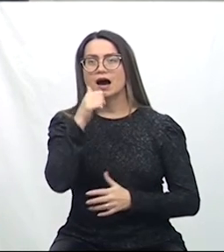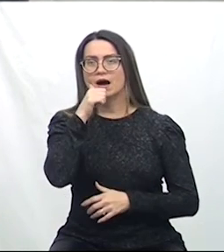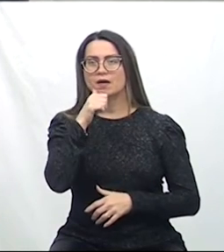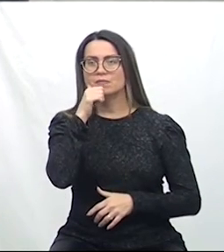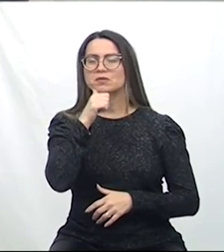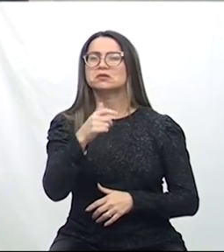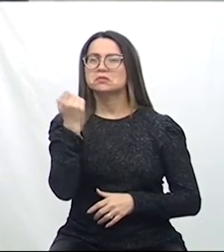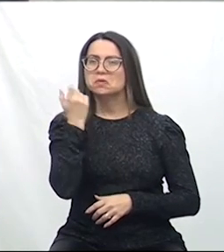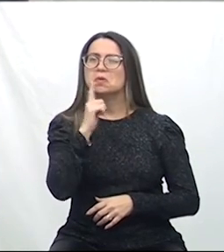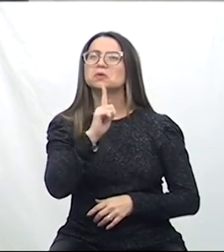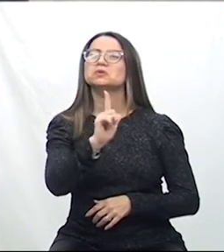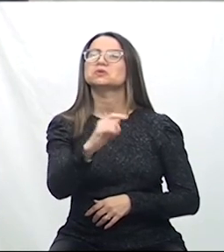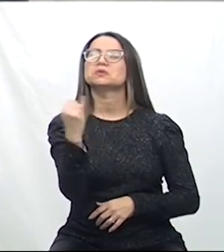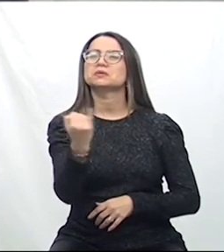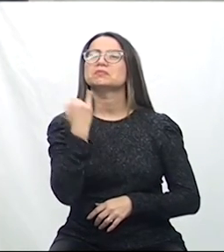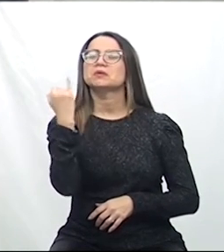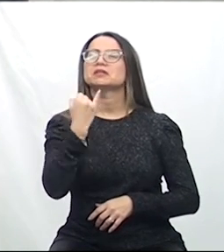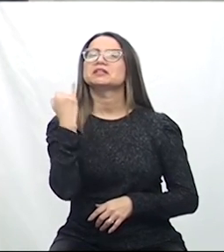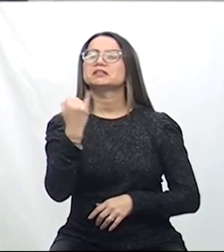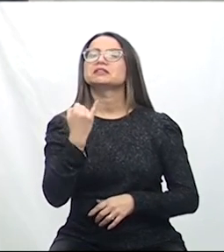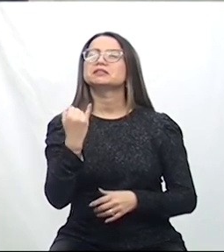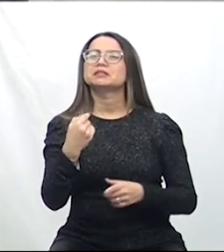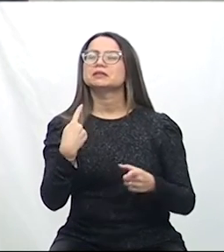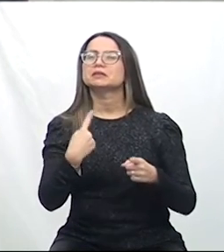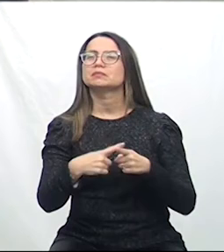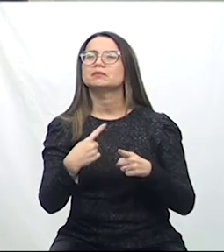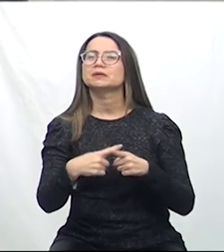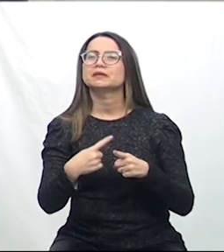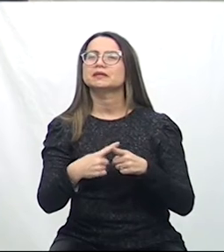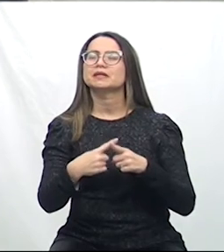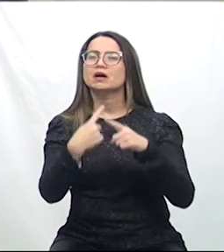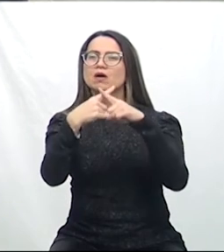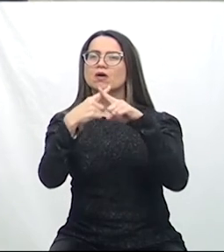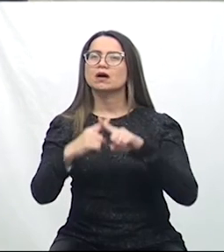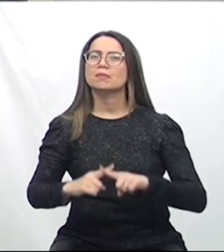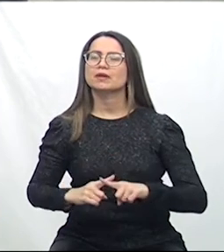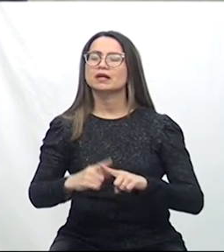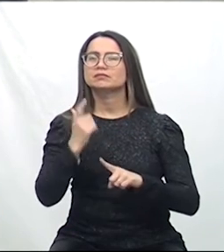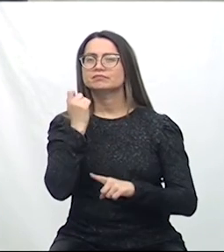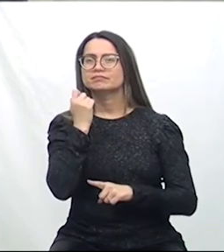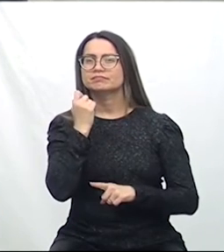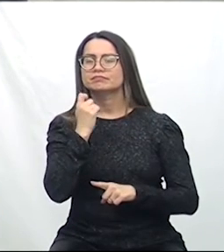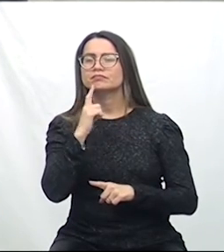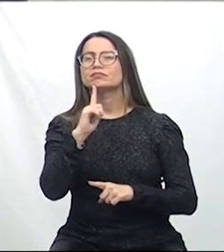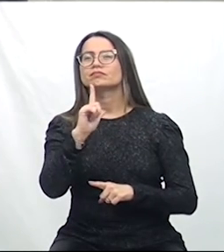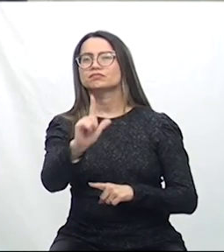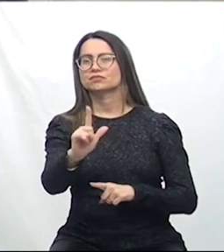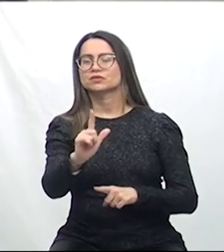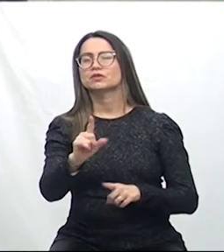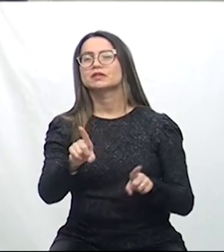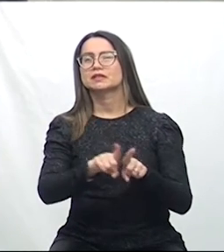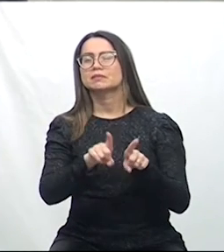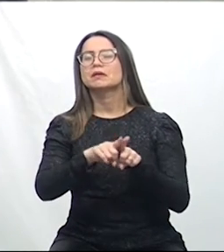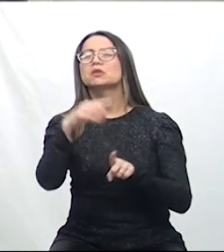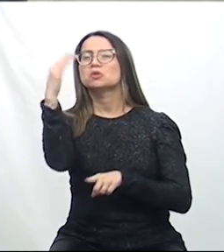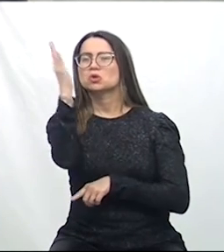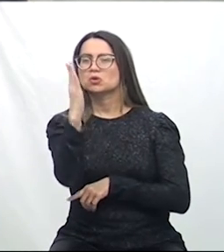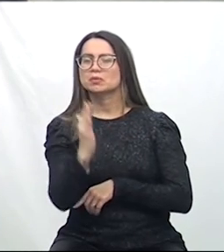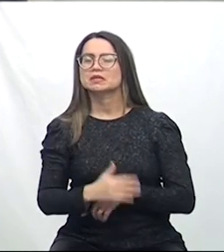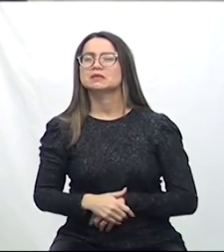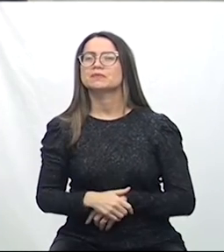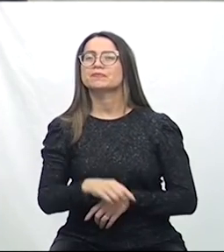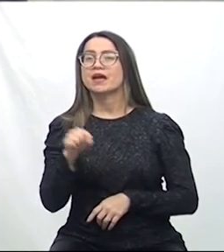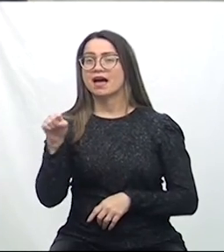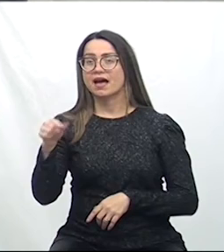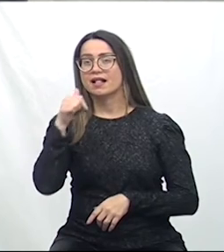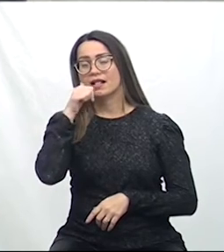título de grande mestre feminina, reconhecimento na modalidade e inédito ainda no Brasil. A atleta concluiu no dia 1º de